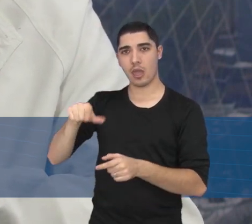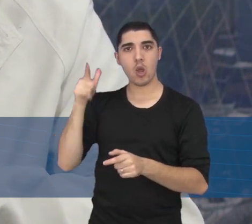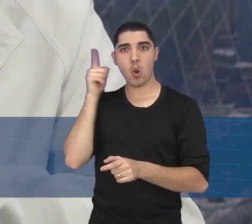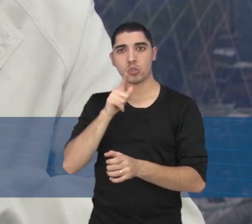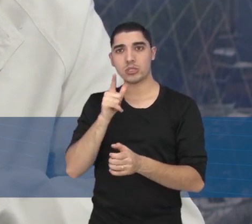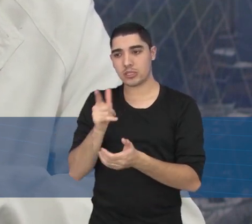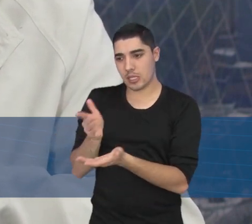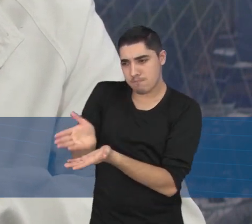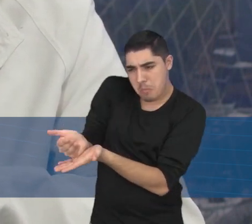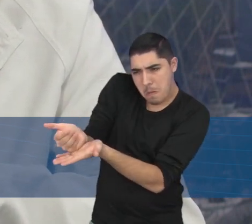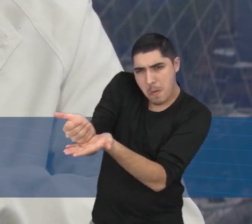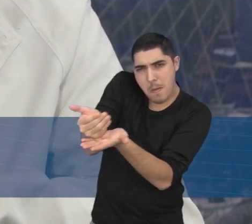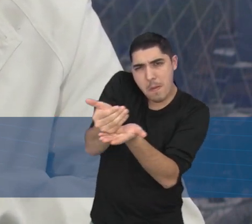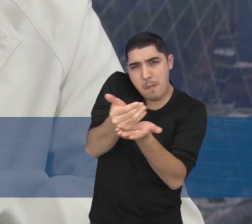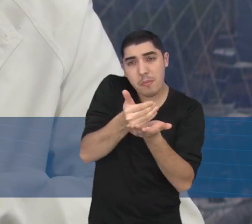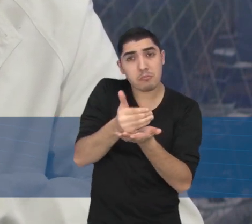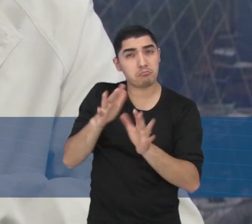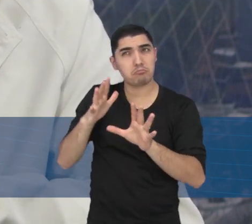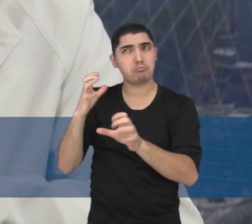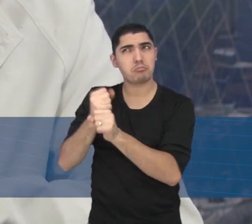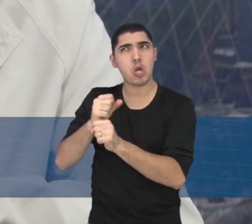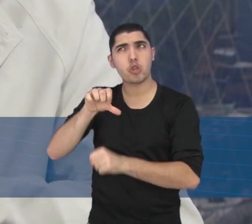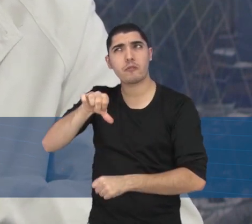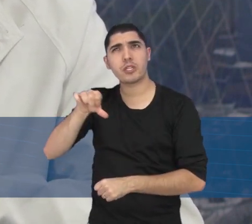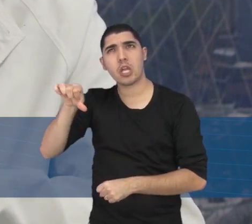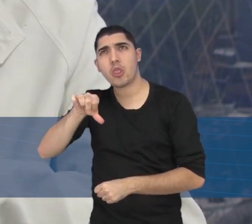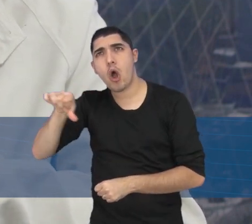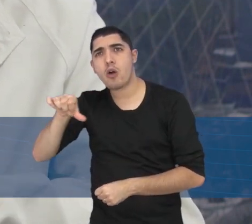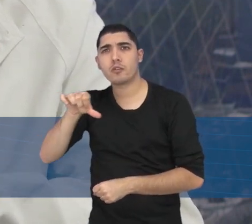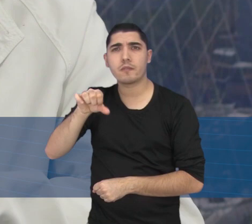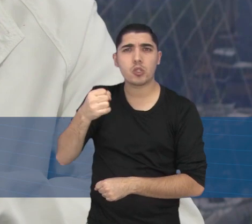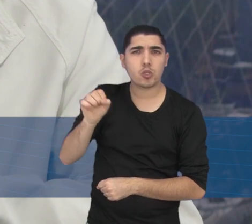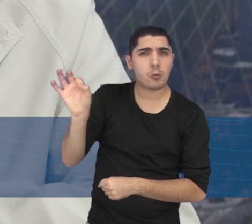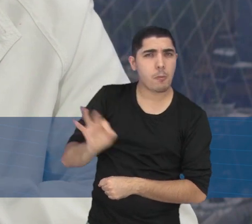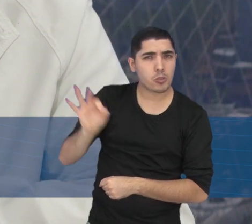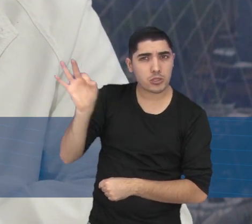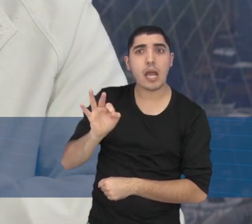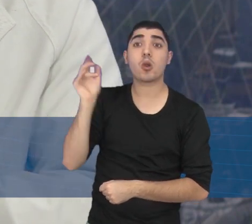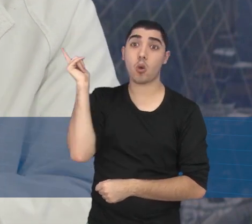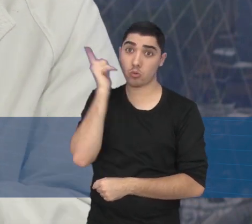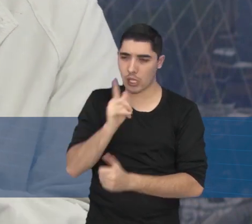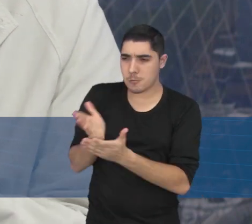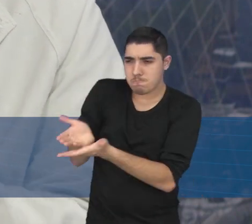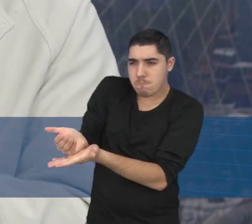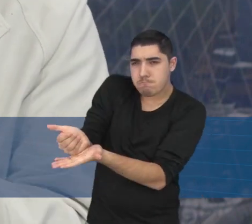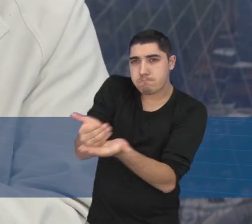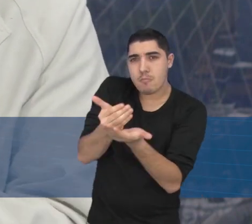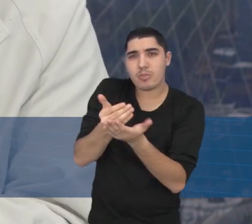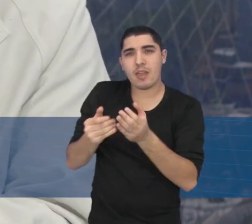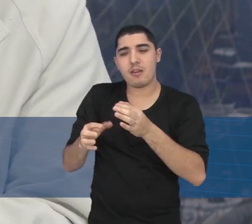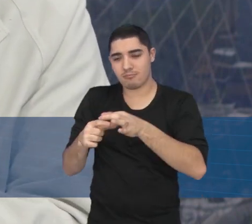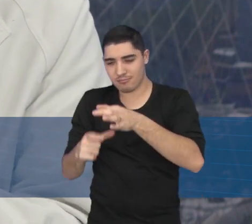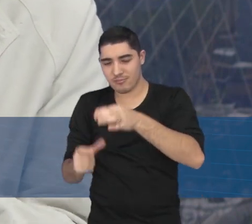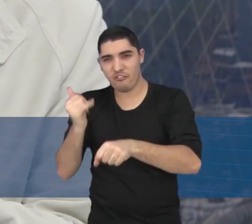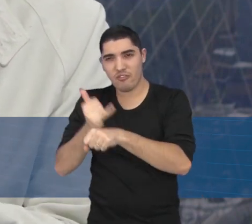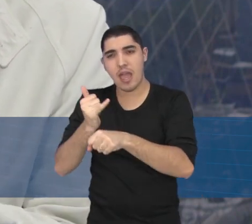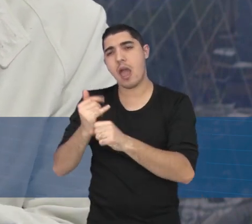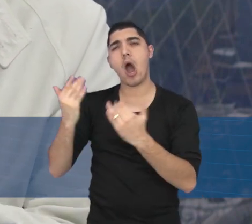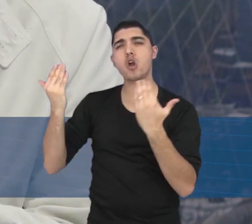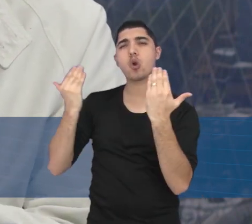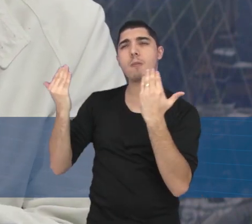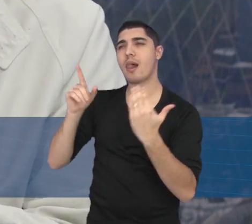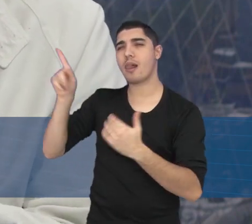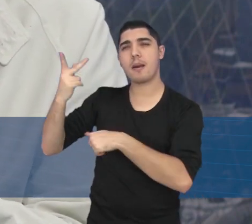99%, 97%, 98% de reciclagem. Você pega, comparando com um país, por exemplo,